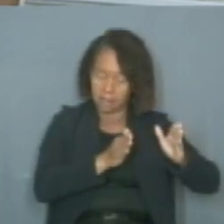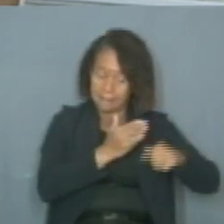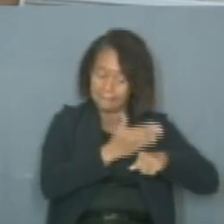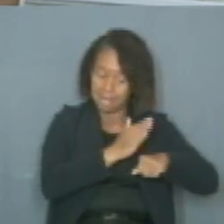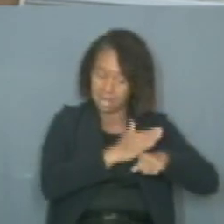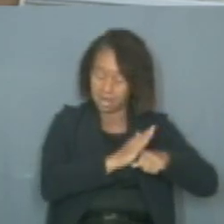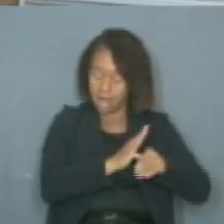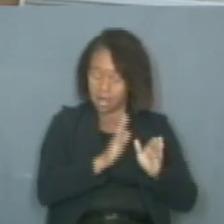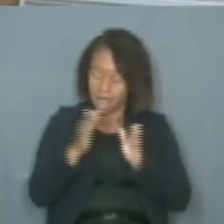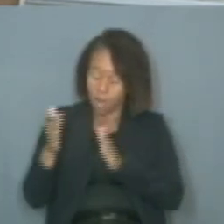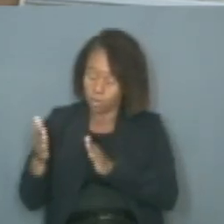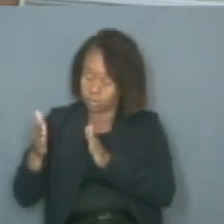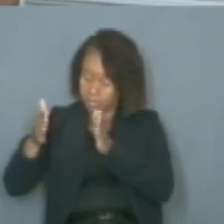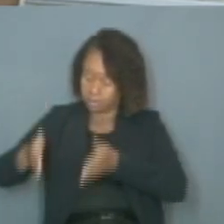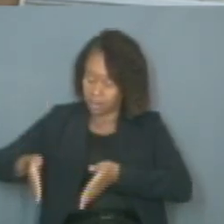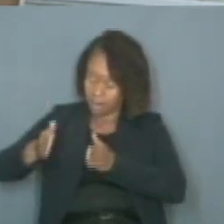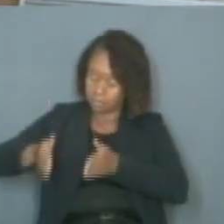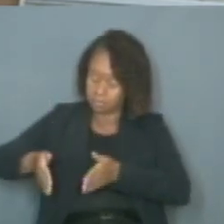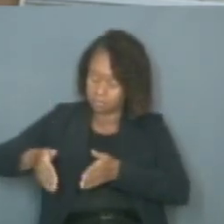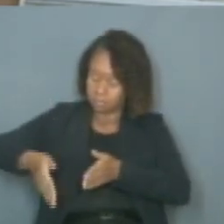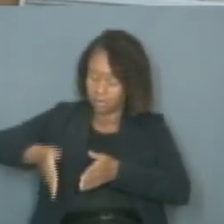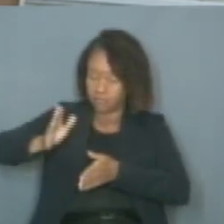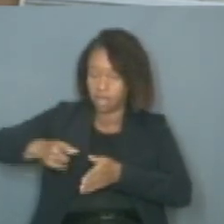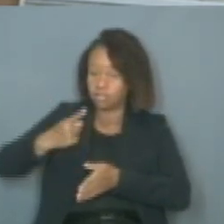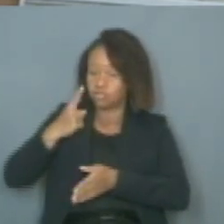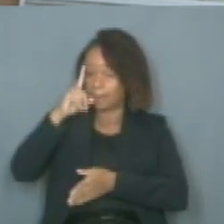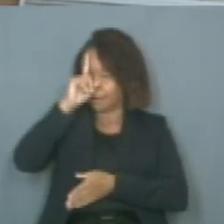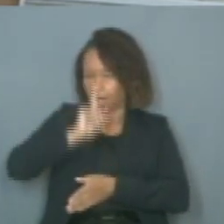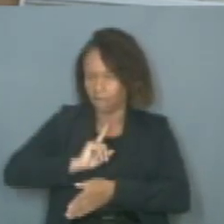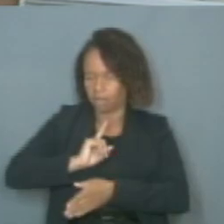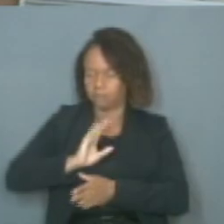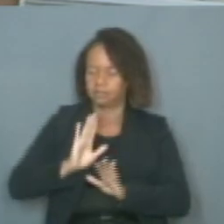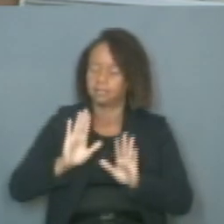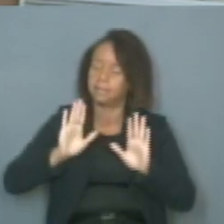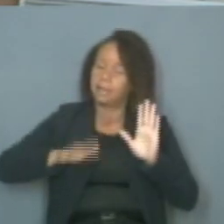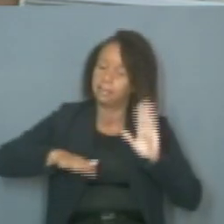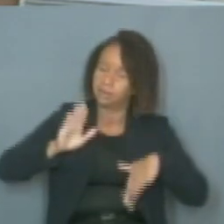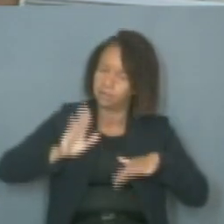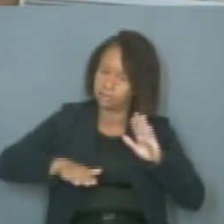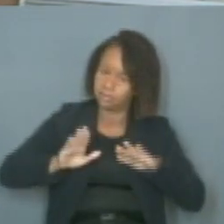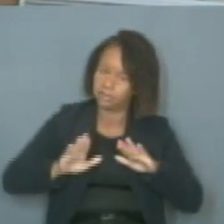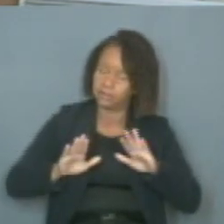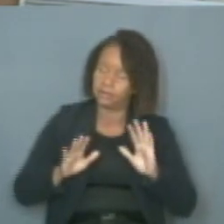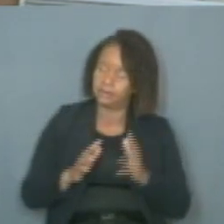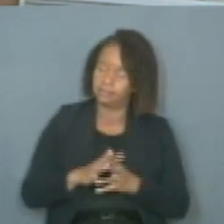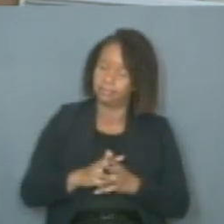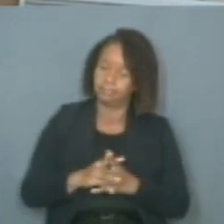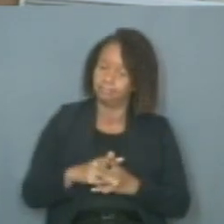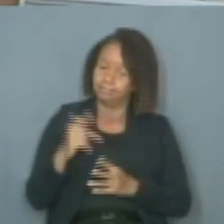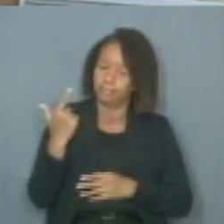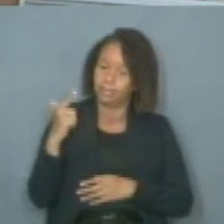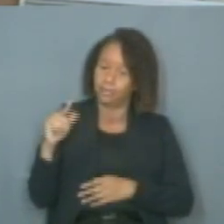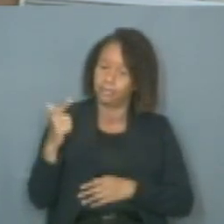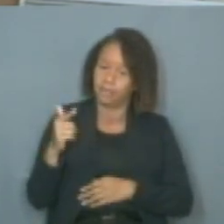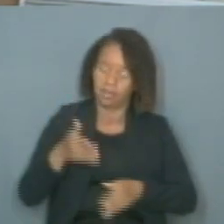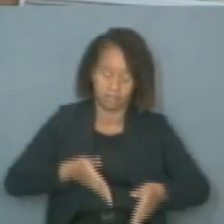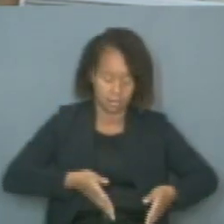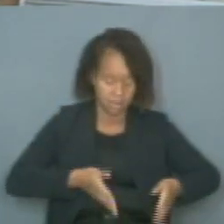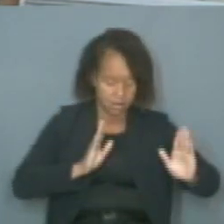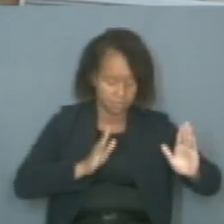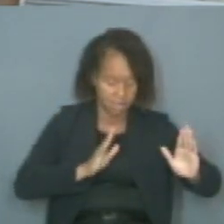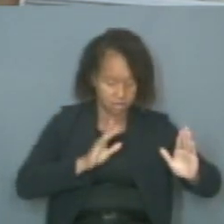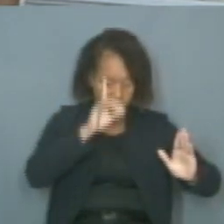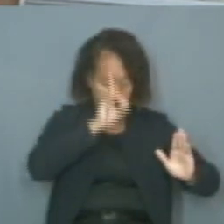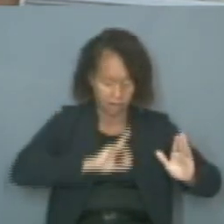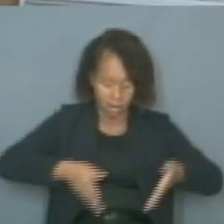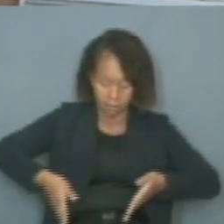branca e a outra metade do carro na faixa amarela. Mas muitos dos lugares sequer tem faixa amarela ou